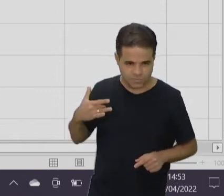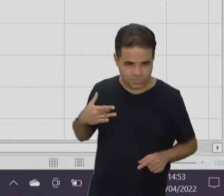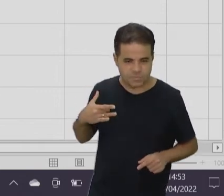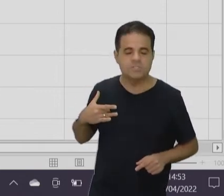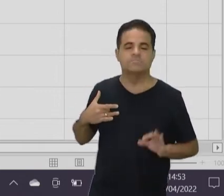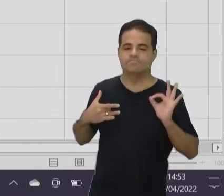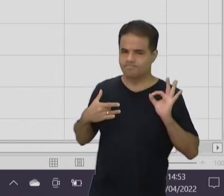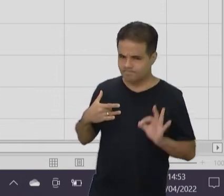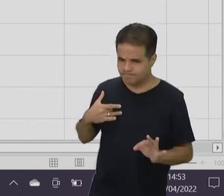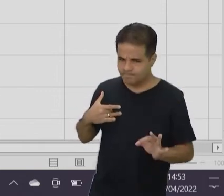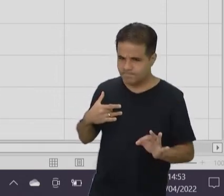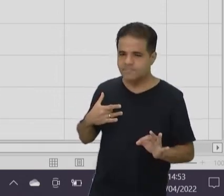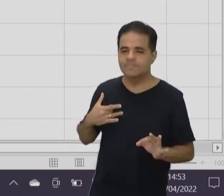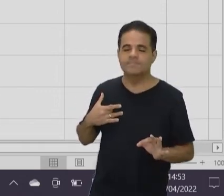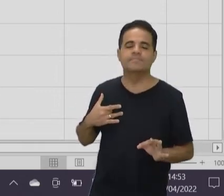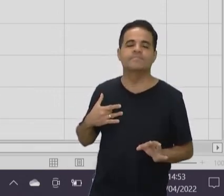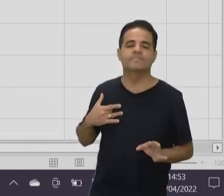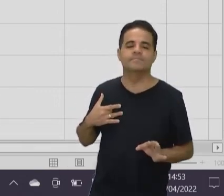saúde.